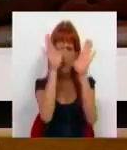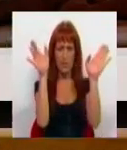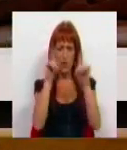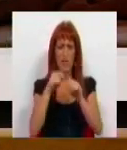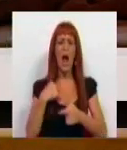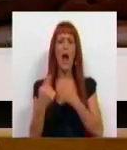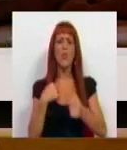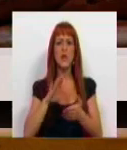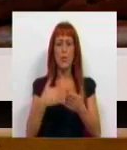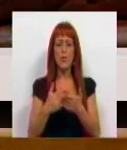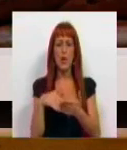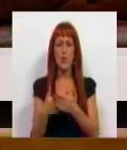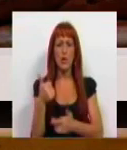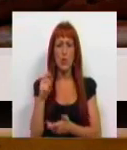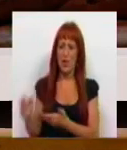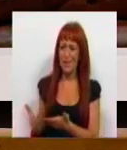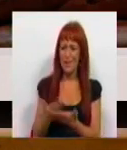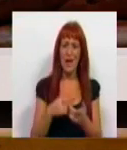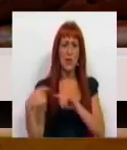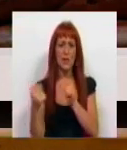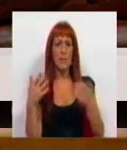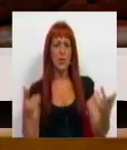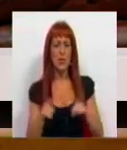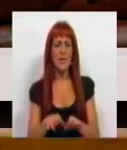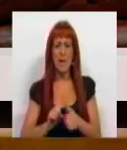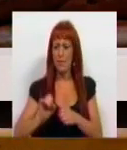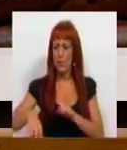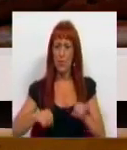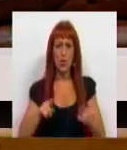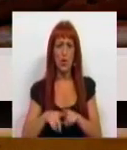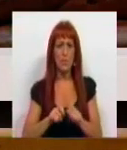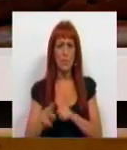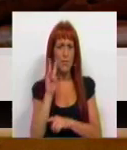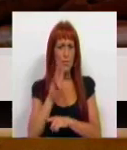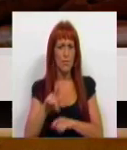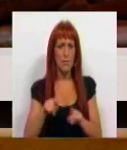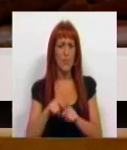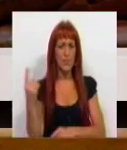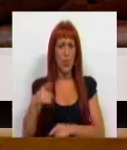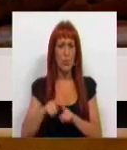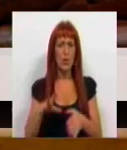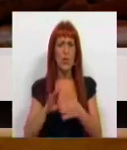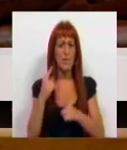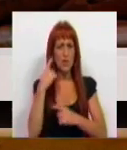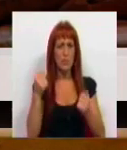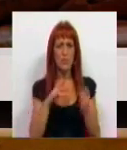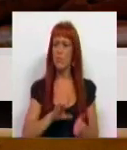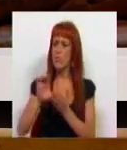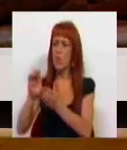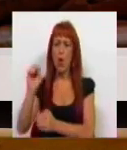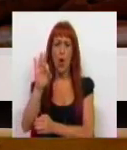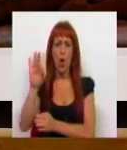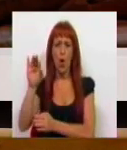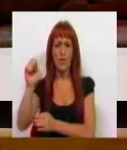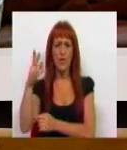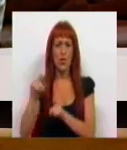sentido que vão algumas das propostas que o Bloco de Esquerda traz a este debate, como a eliminação dos títulos ao portador, a obrigatoriedade de divulgação das transferências para offshores